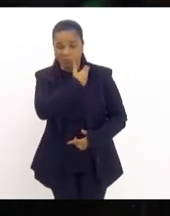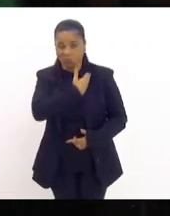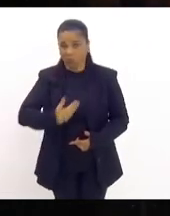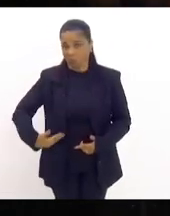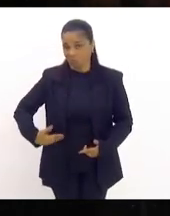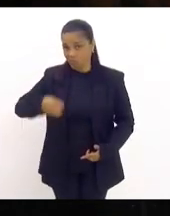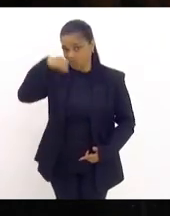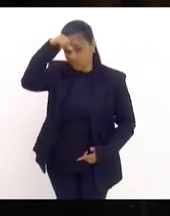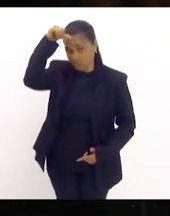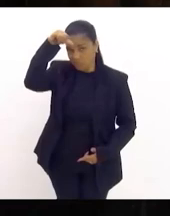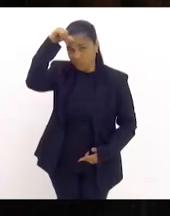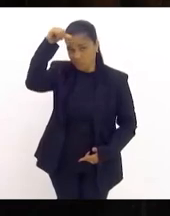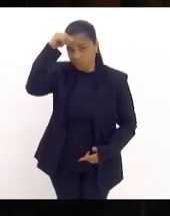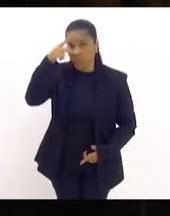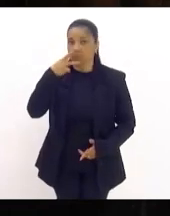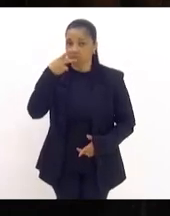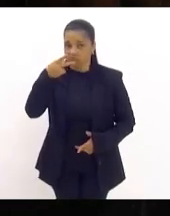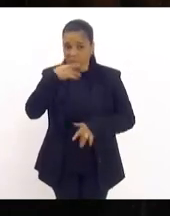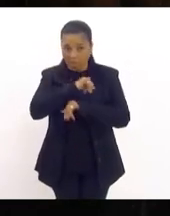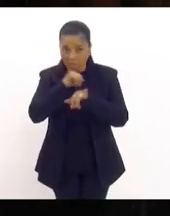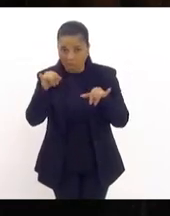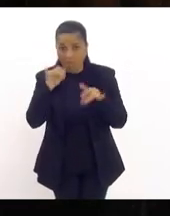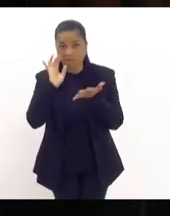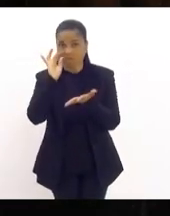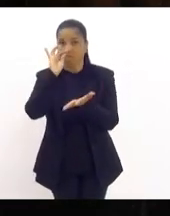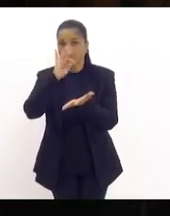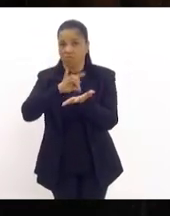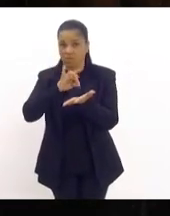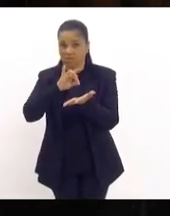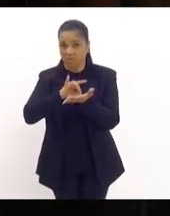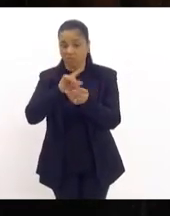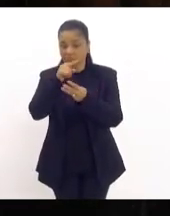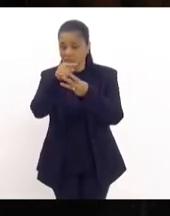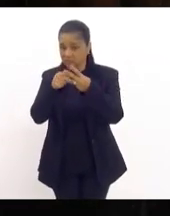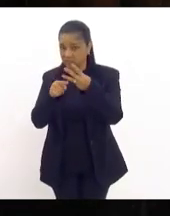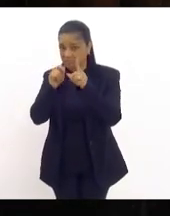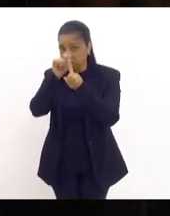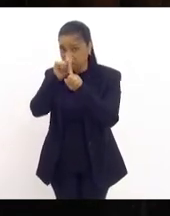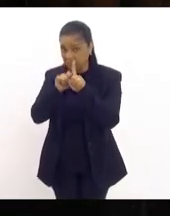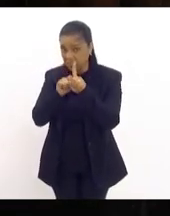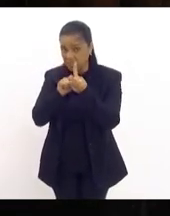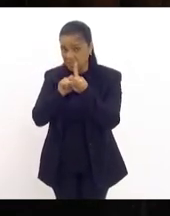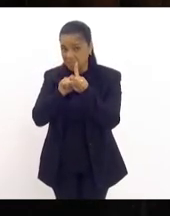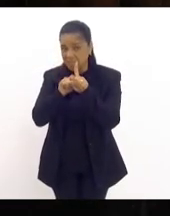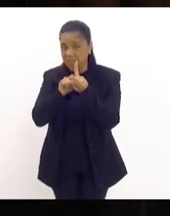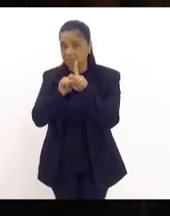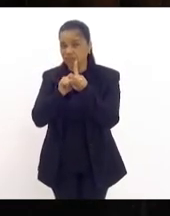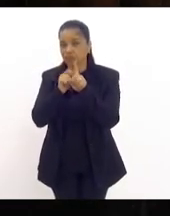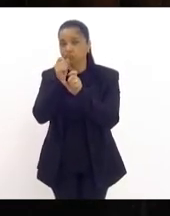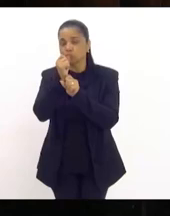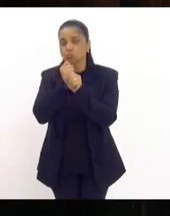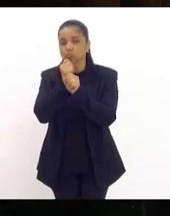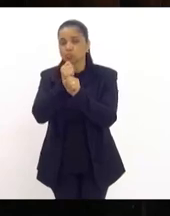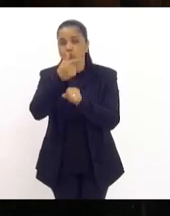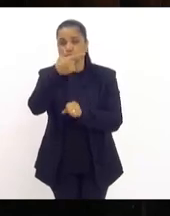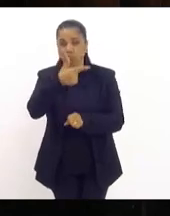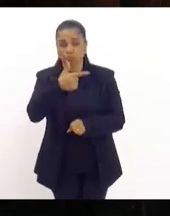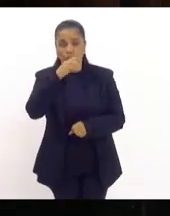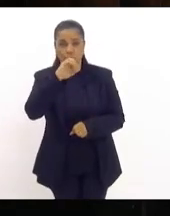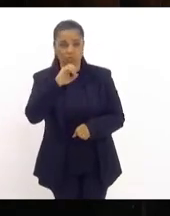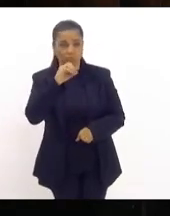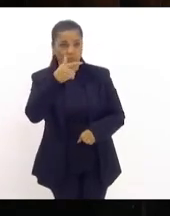ele diz é verdade, no primeiro trimestre de 2023,